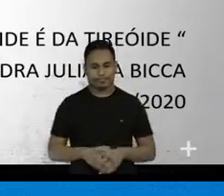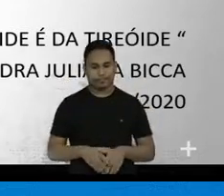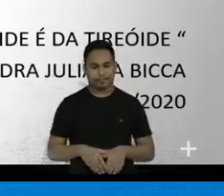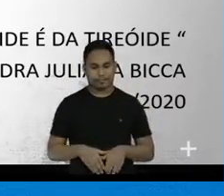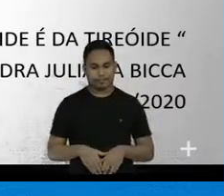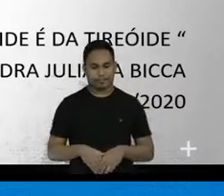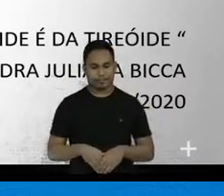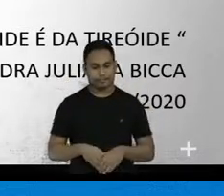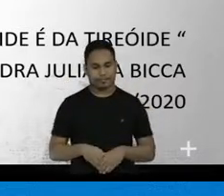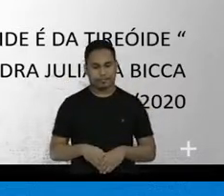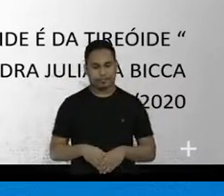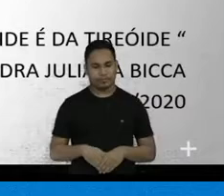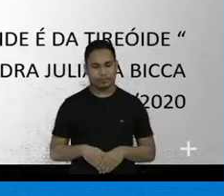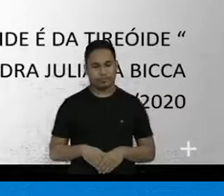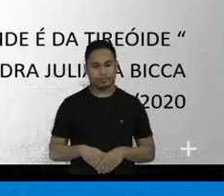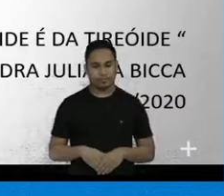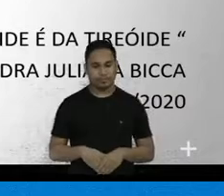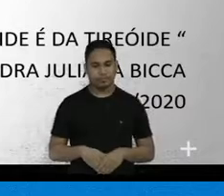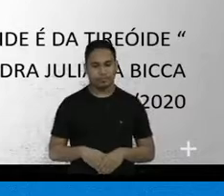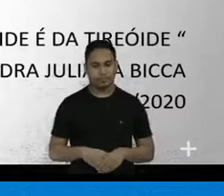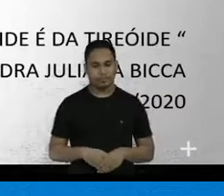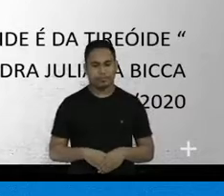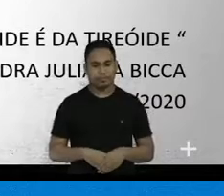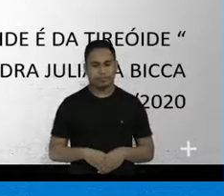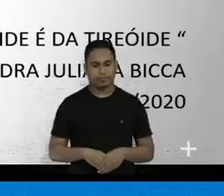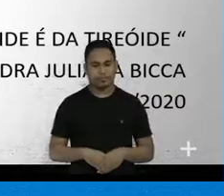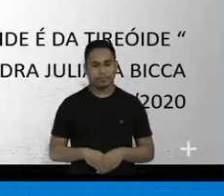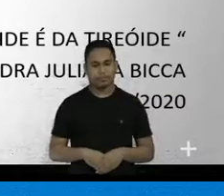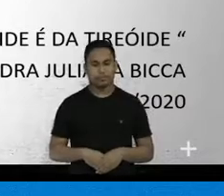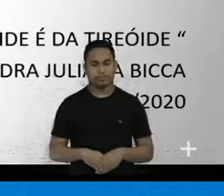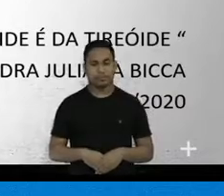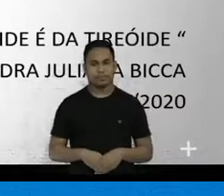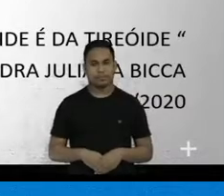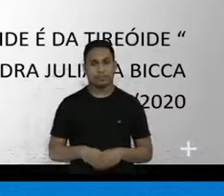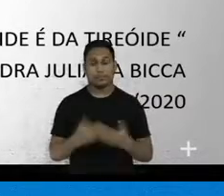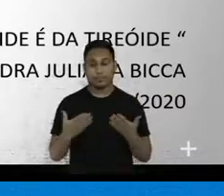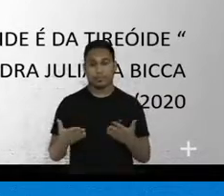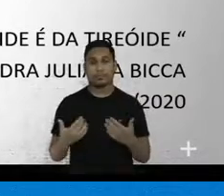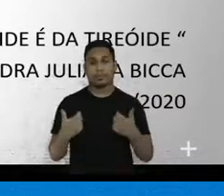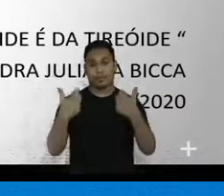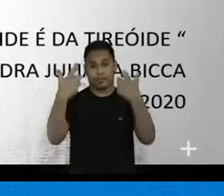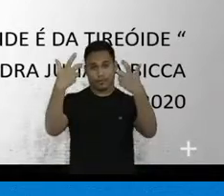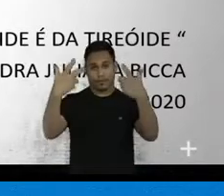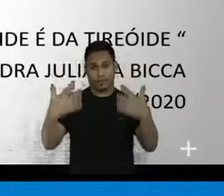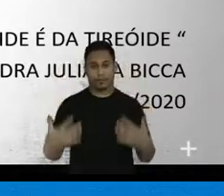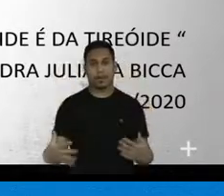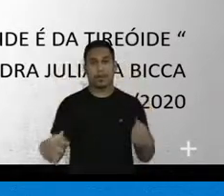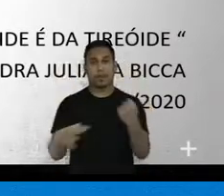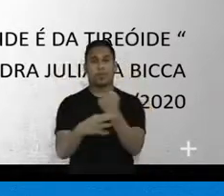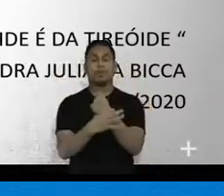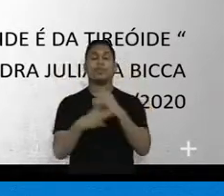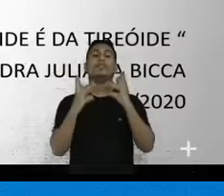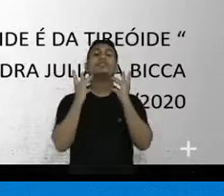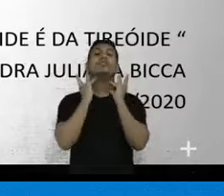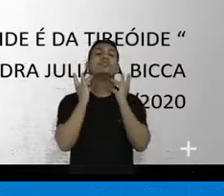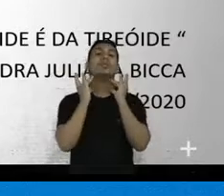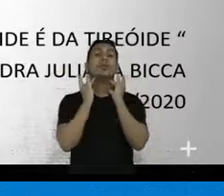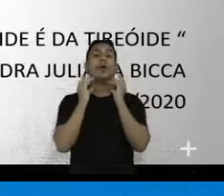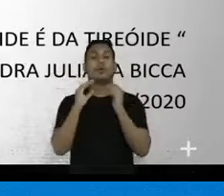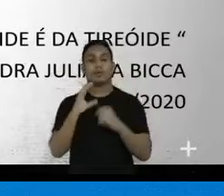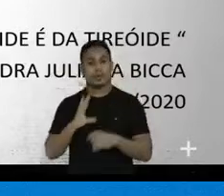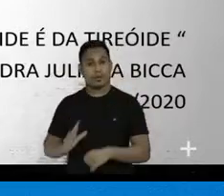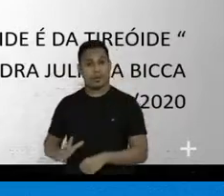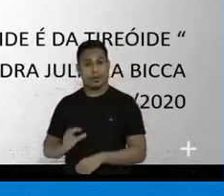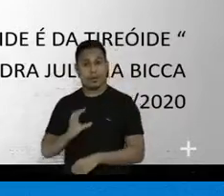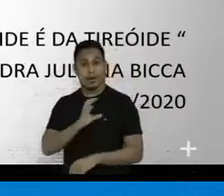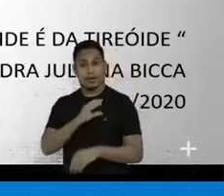o nome da aulinha que eu preparei para vocês é Disfunção Autoimune da Tireoide e Câncer de Mama. Nem tudo que acontece na